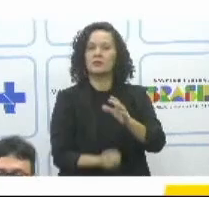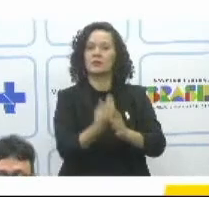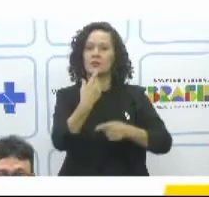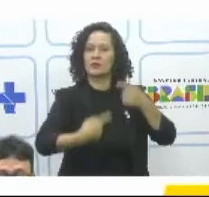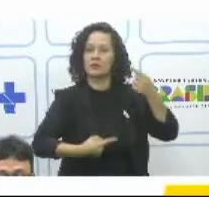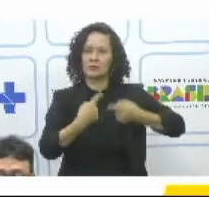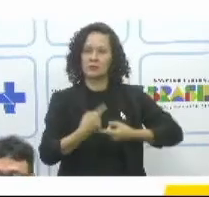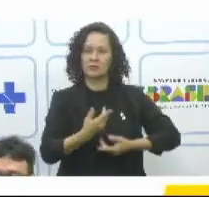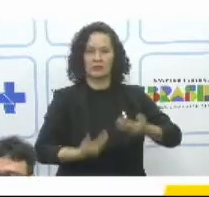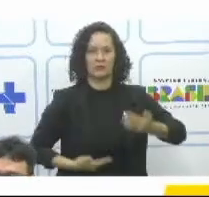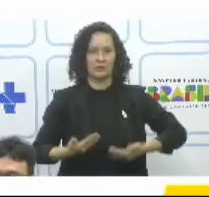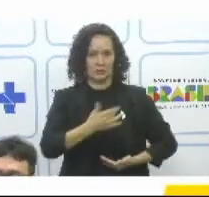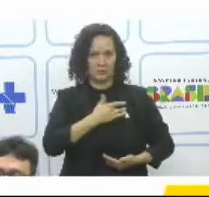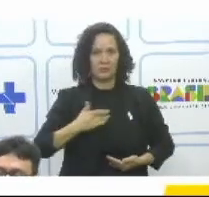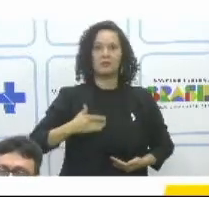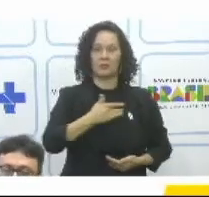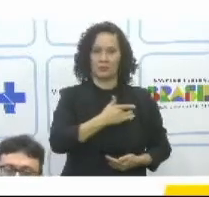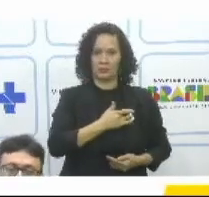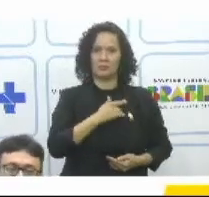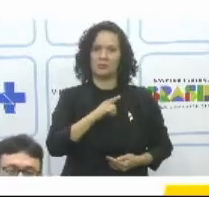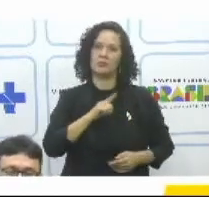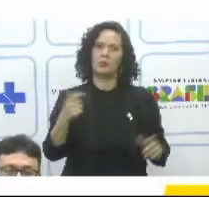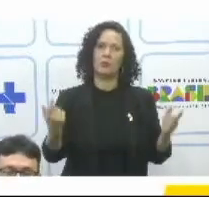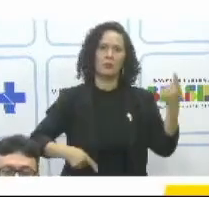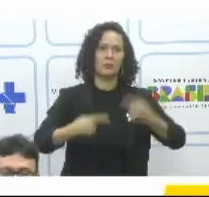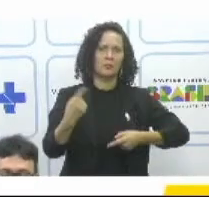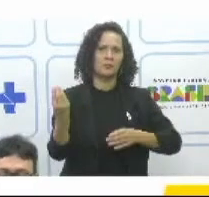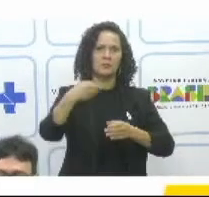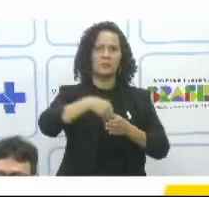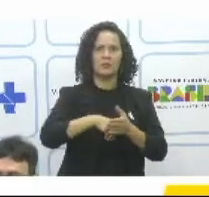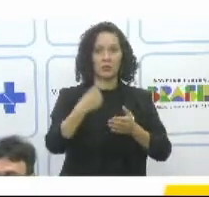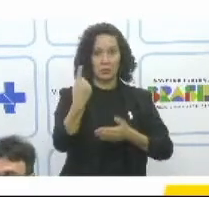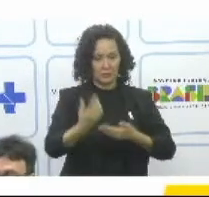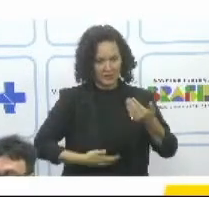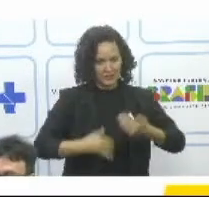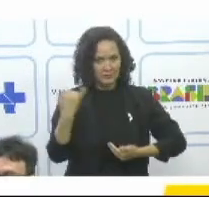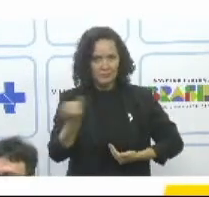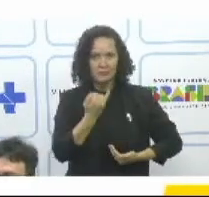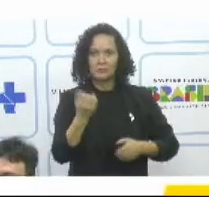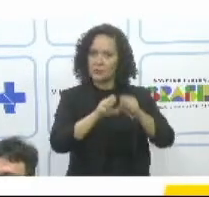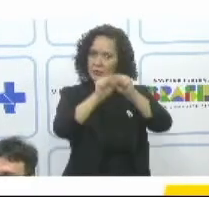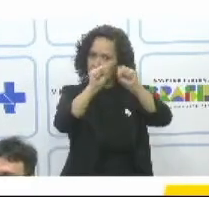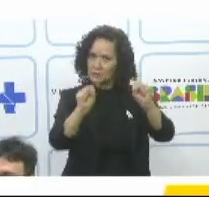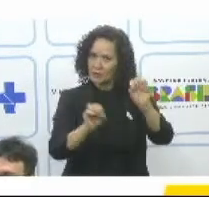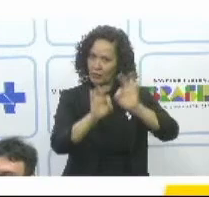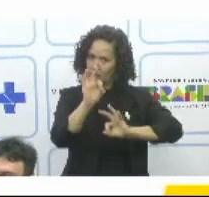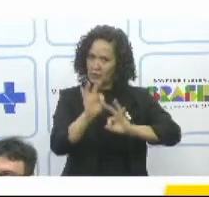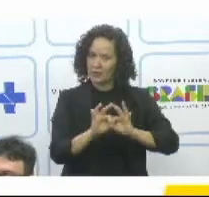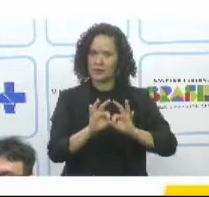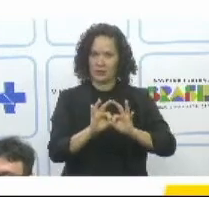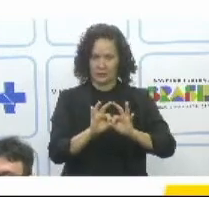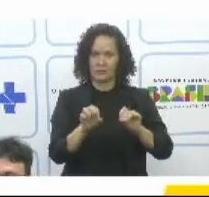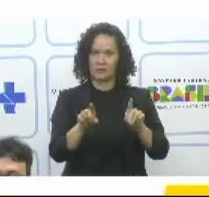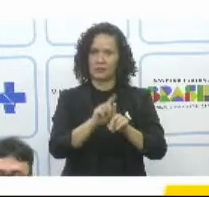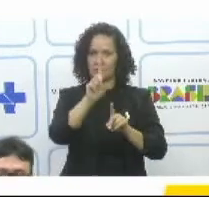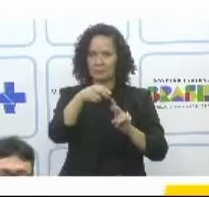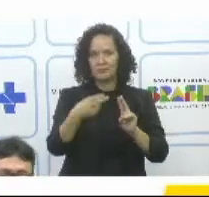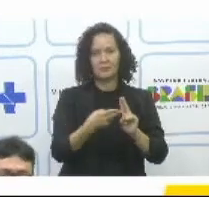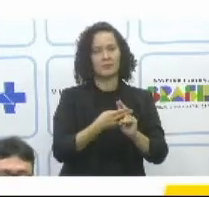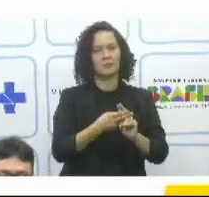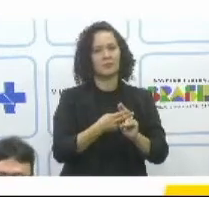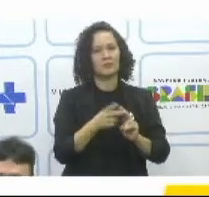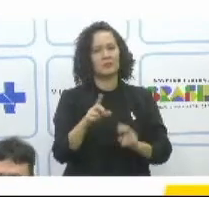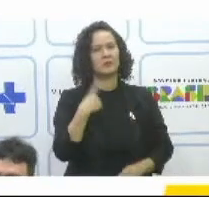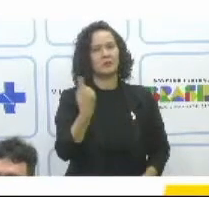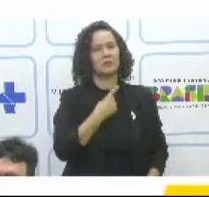implementação de serviços de saúde e ter essa política num serviço, né, num sistema tão organizado também torna,